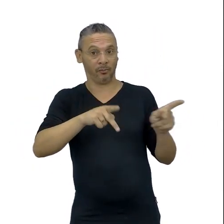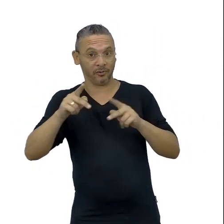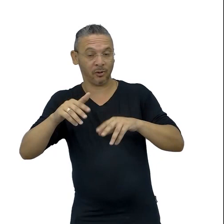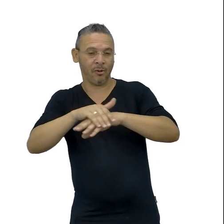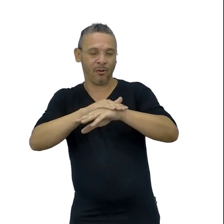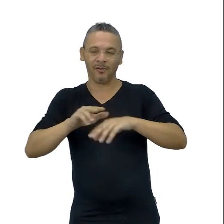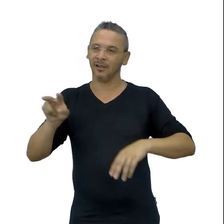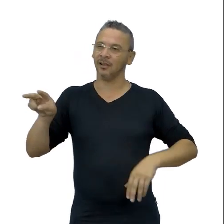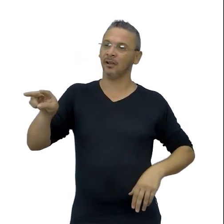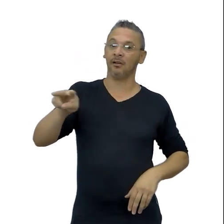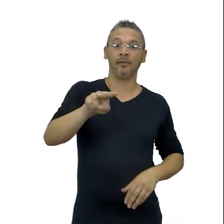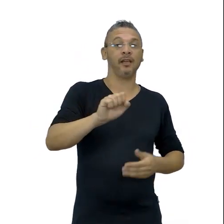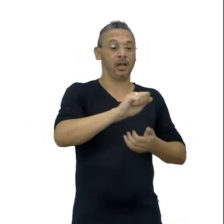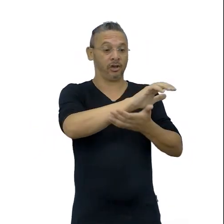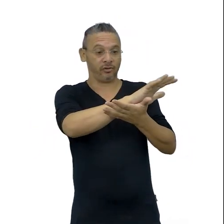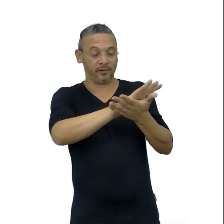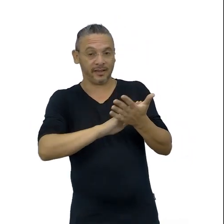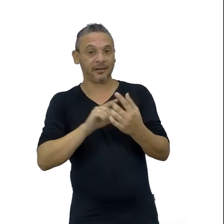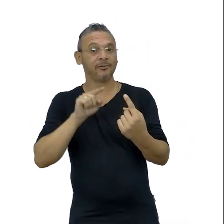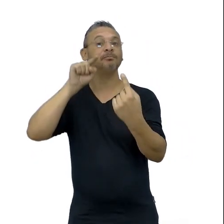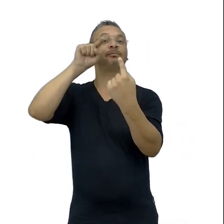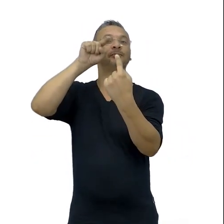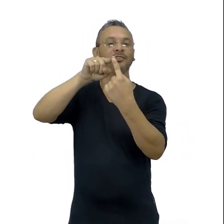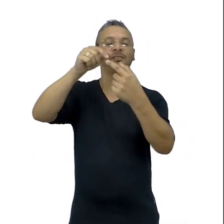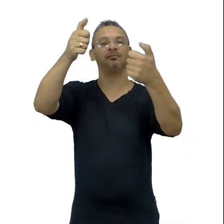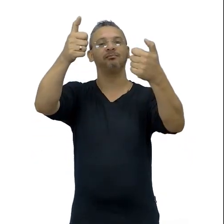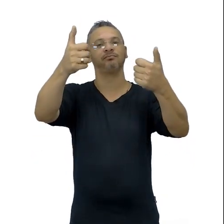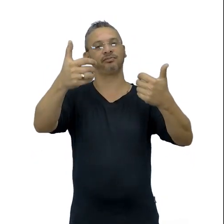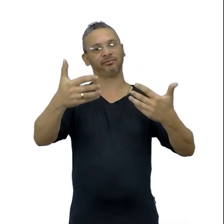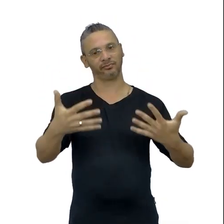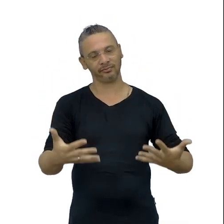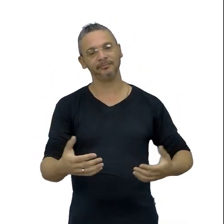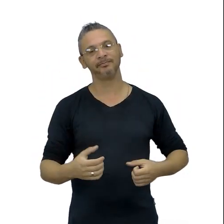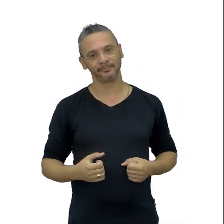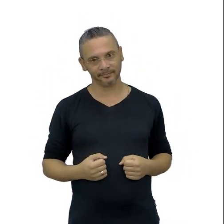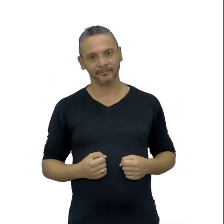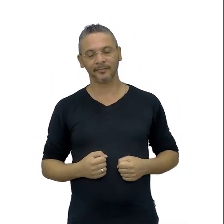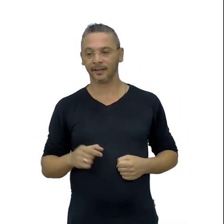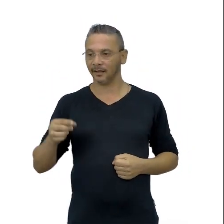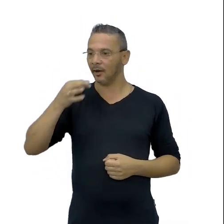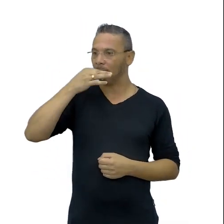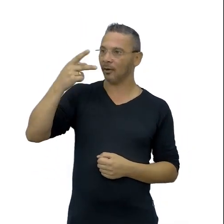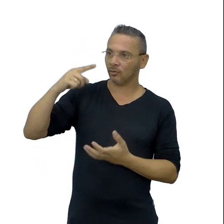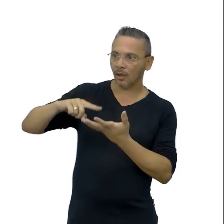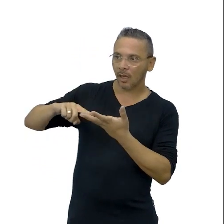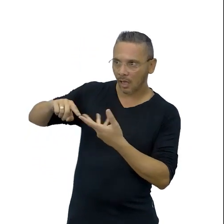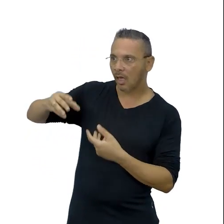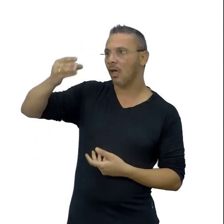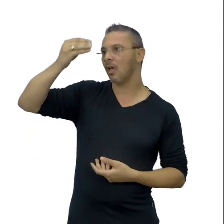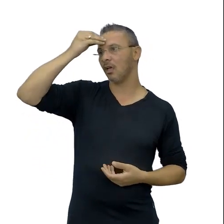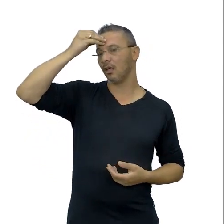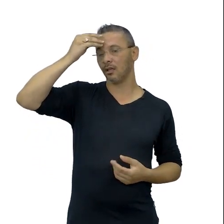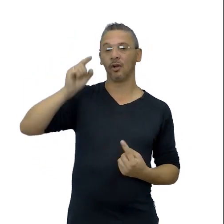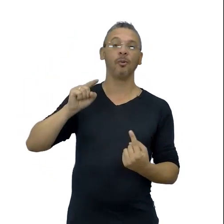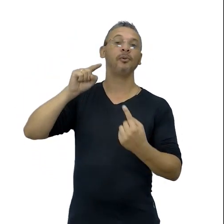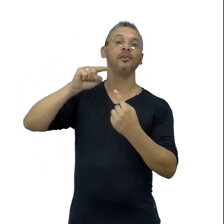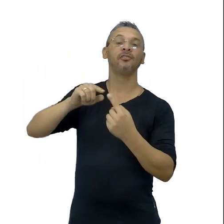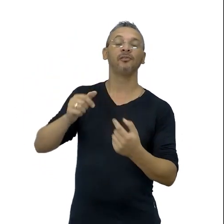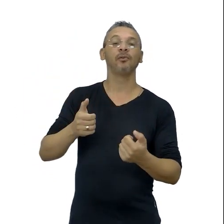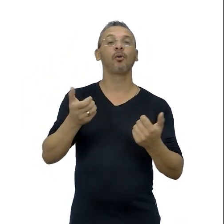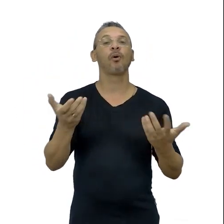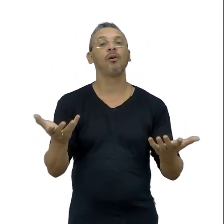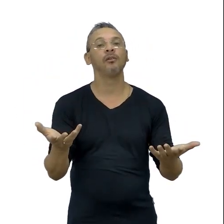objetivos que ele apresentou para a leitura, né? Então, aceitam-se as contribuições, mas qual era o objetivo da